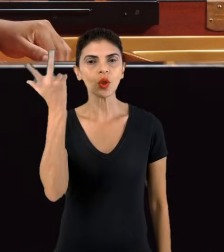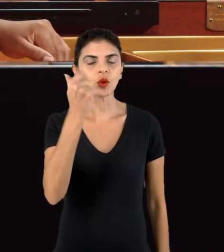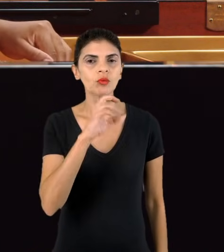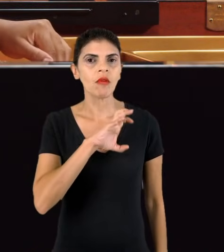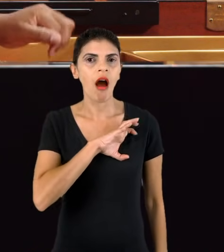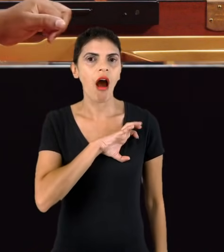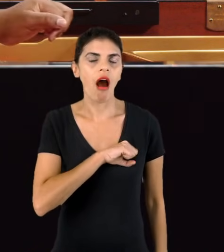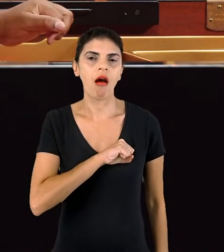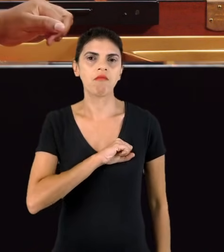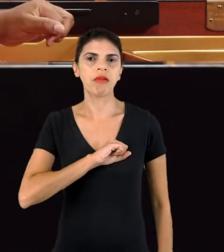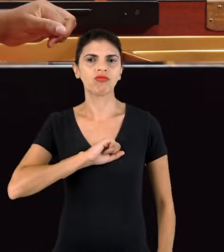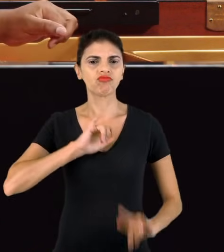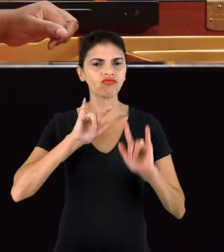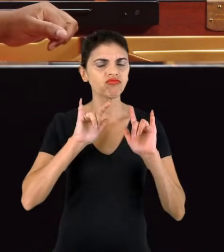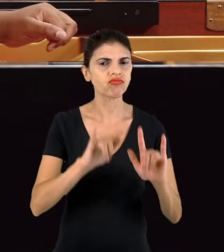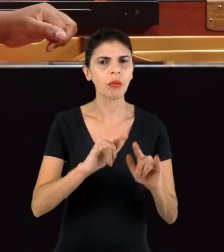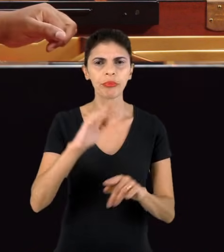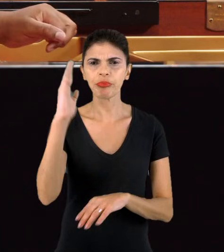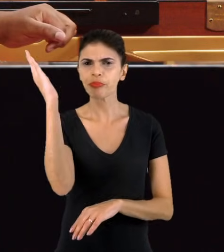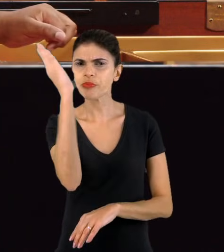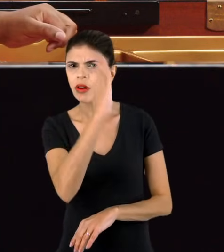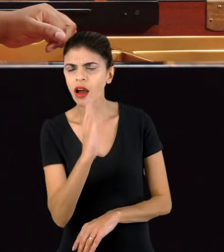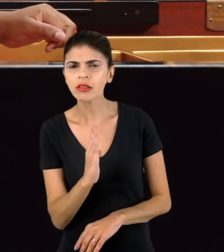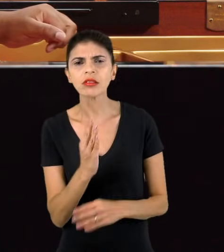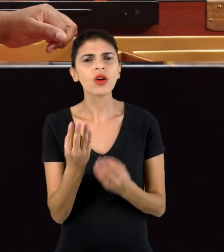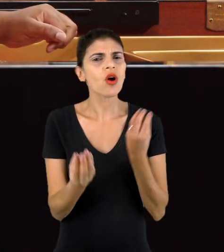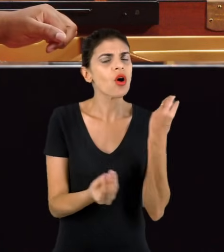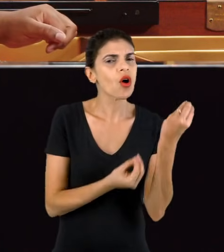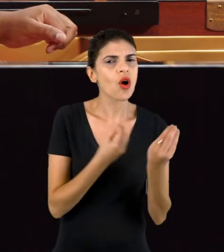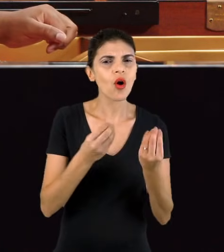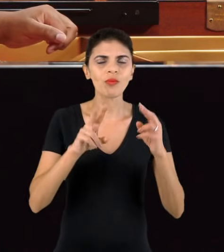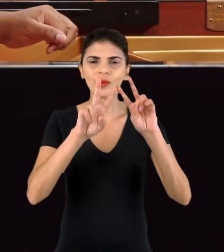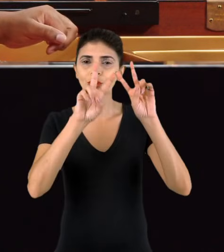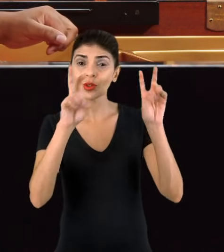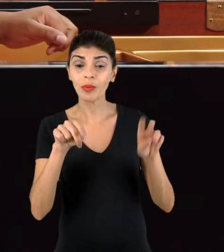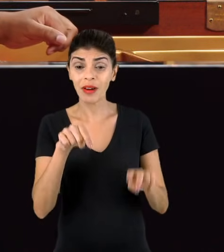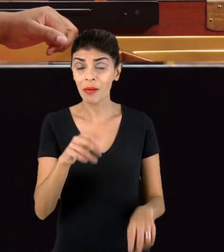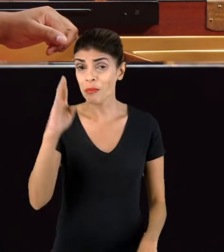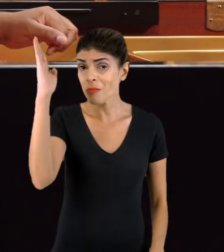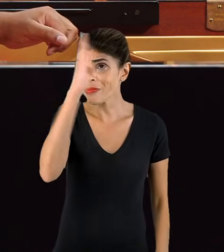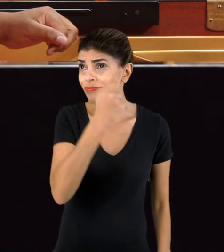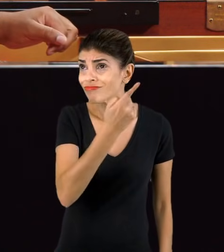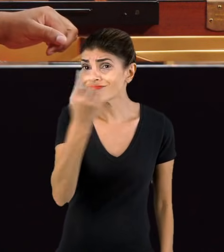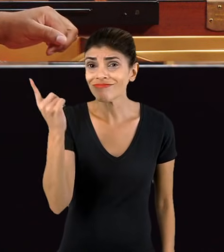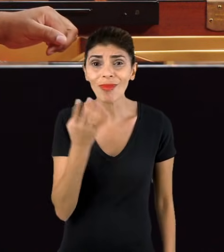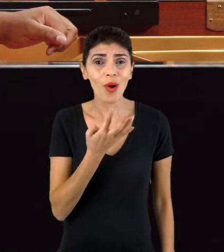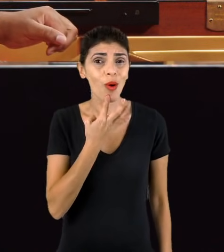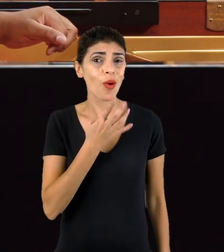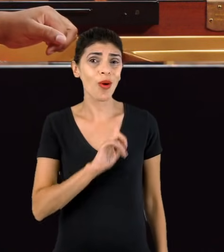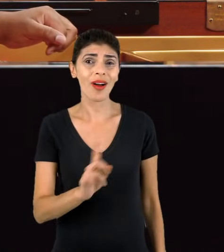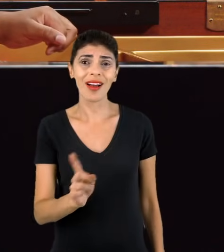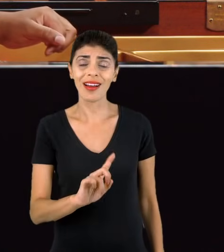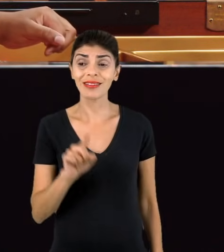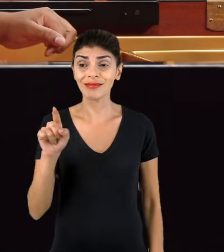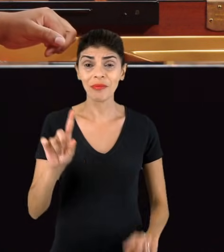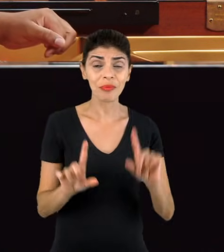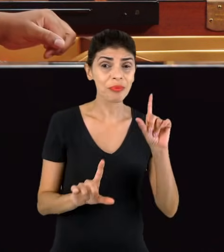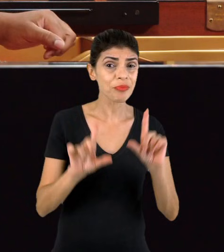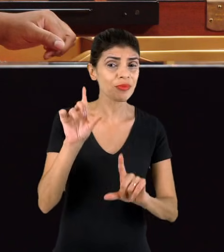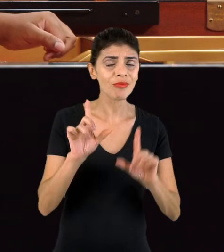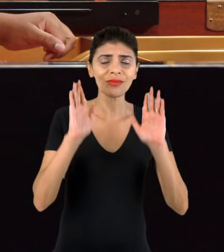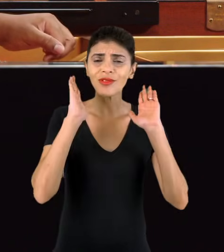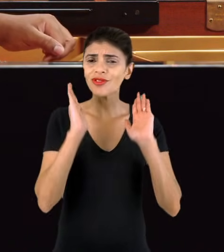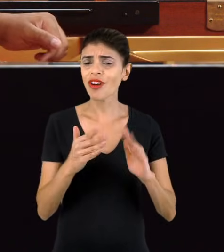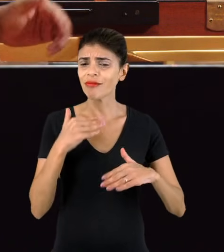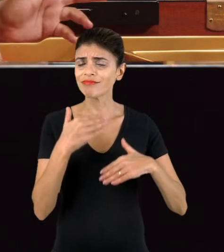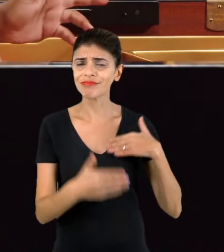se apaixonou, mostrando um Brasil, né, quando a gente reflete um pouco sobre isso, que o Brasil não conhece. Porque hoje o teu